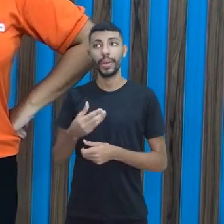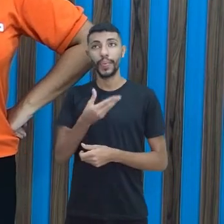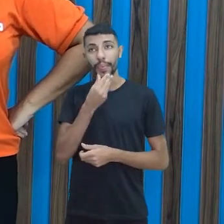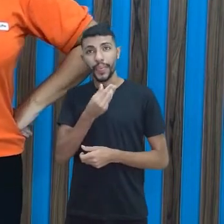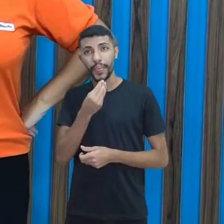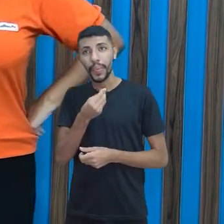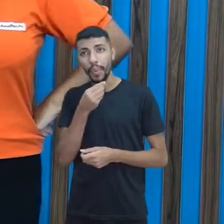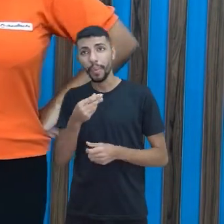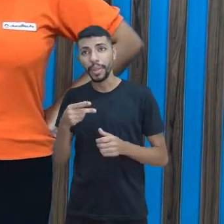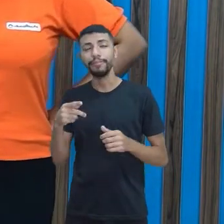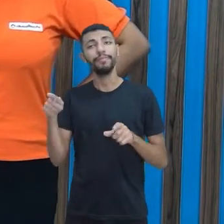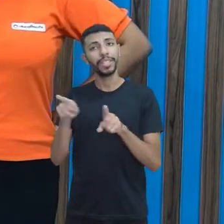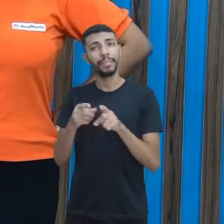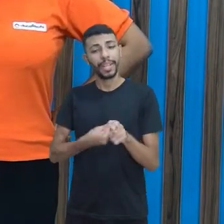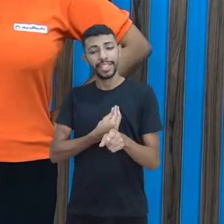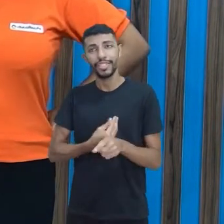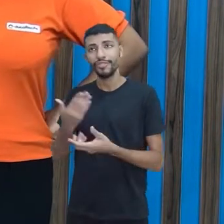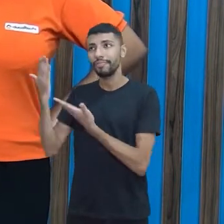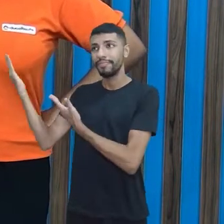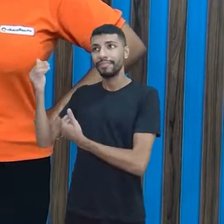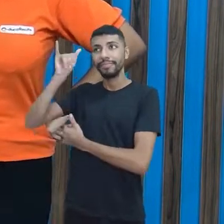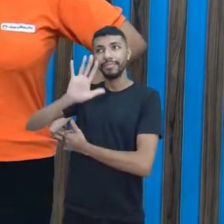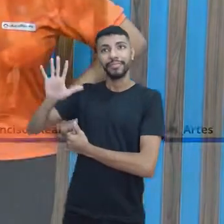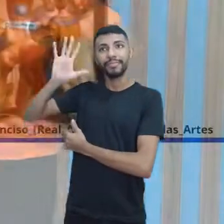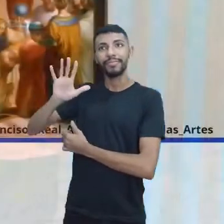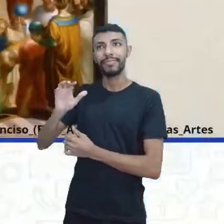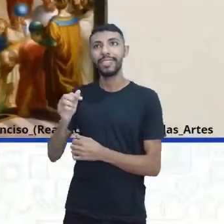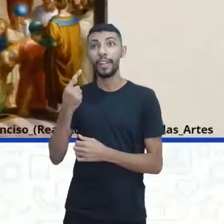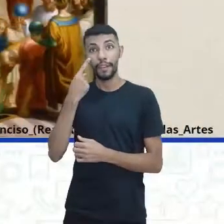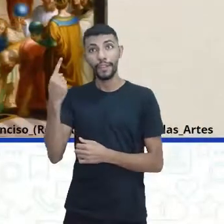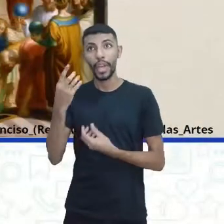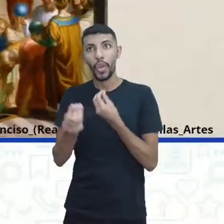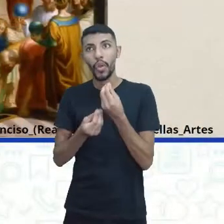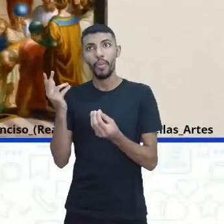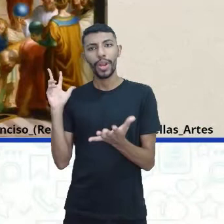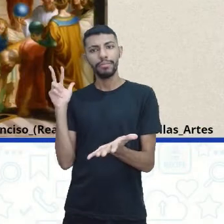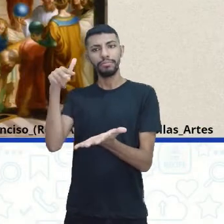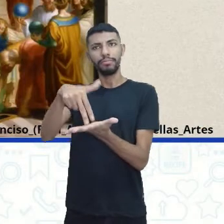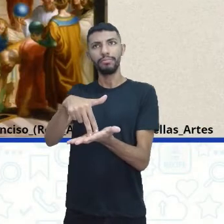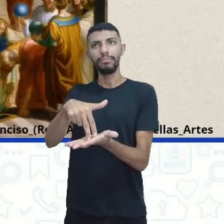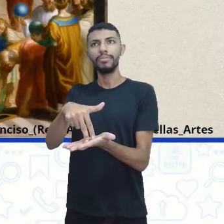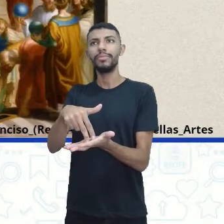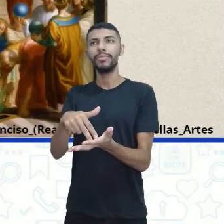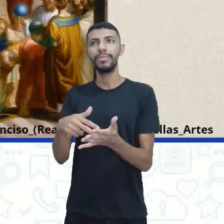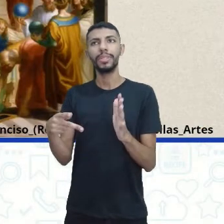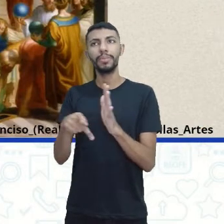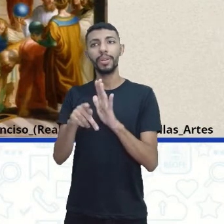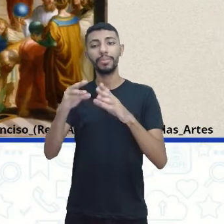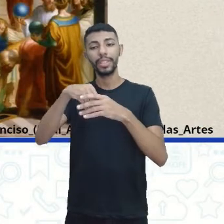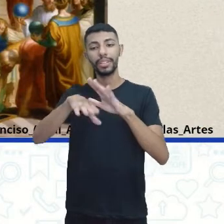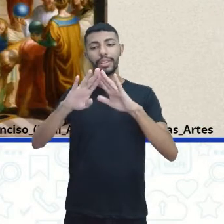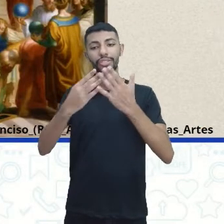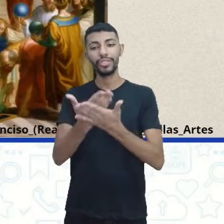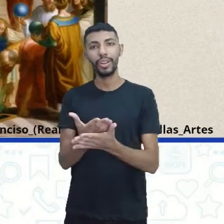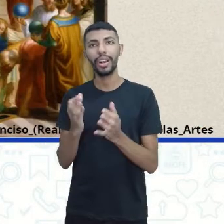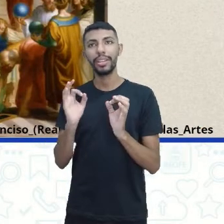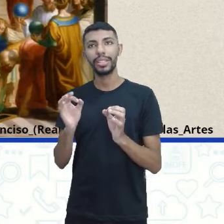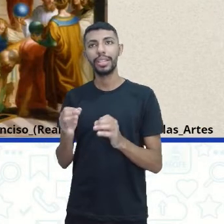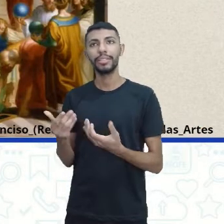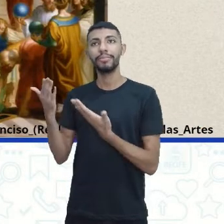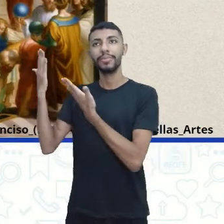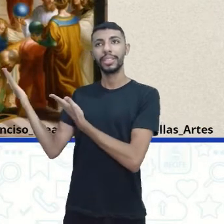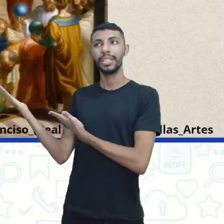nesse quadro. E veja a ousadia dele de se colocar nessa escola,